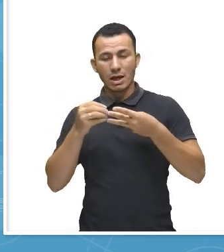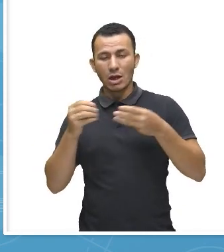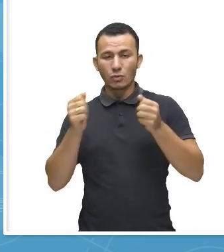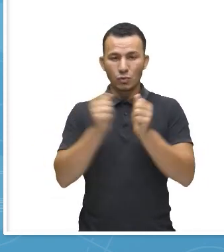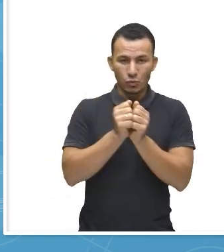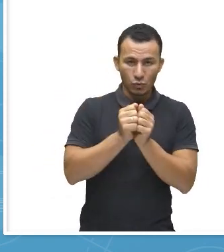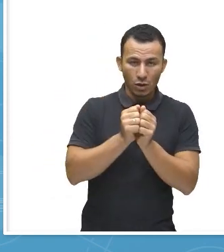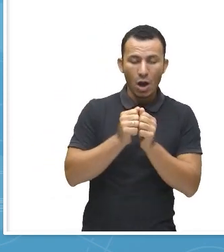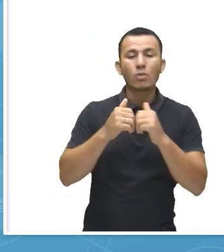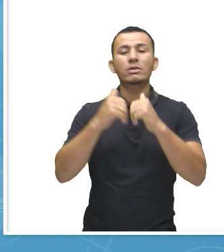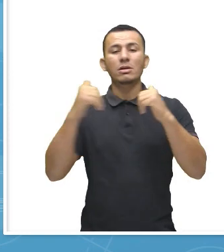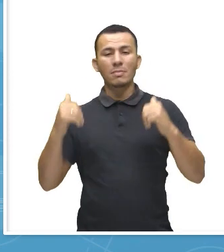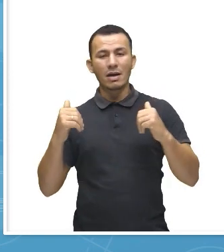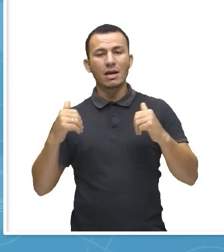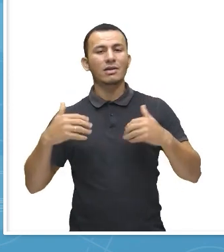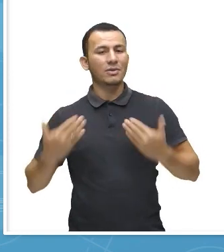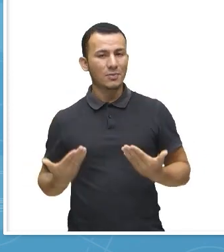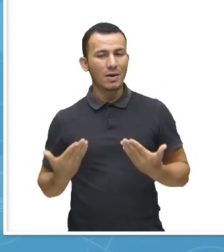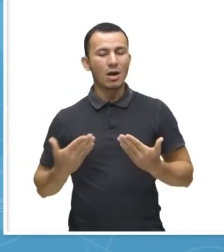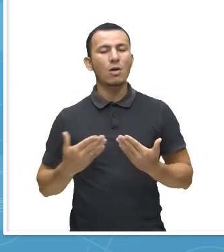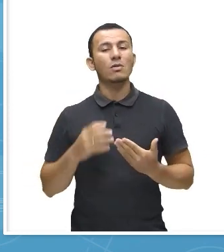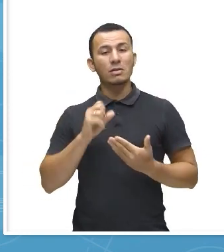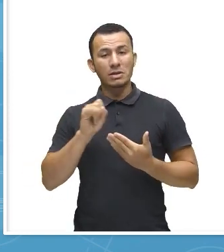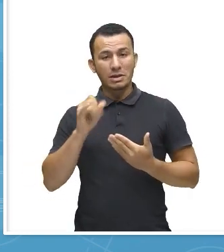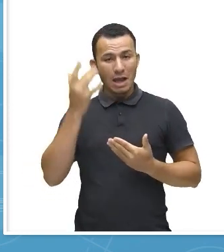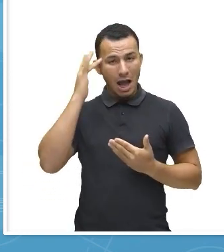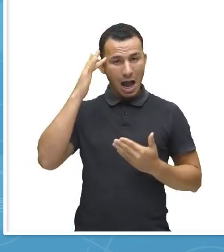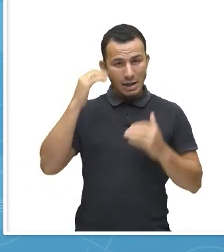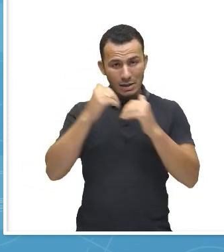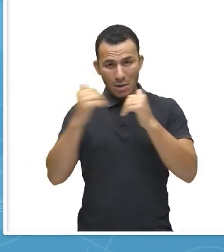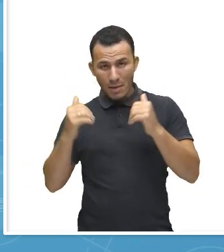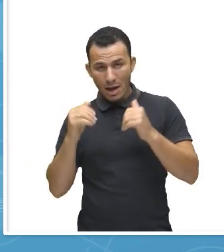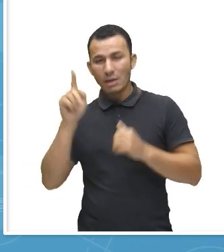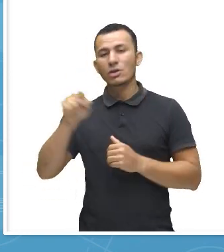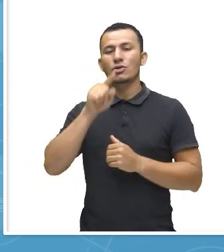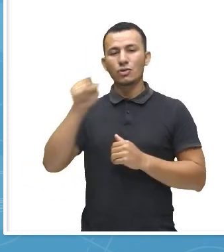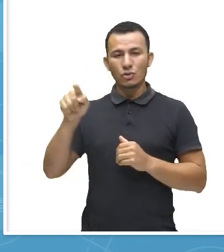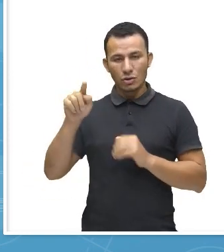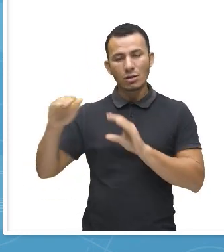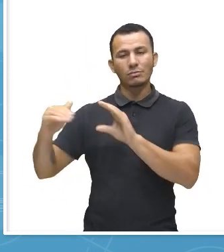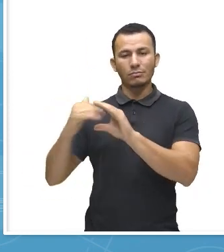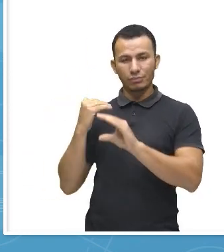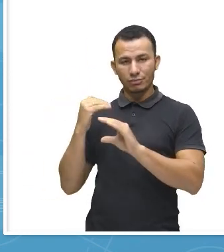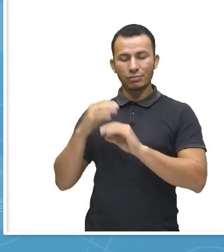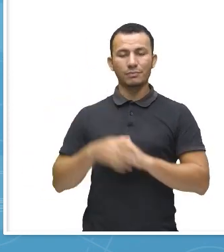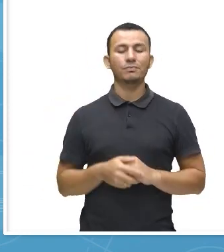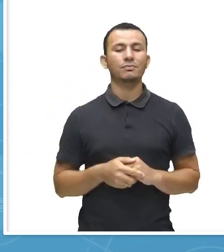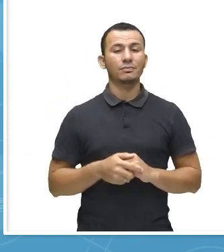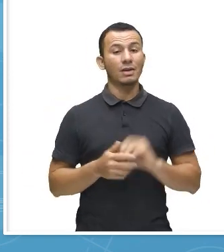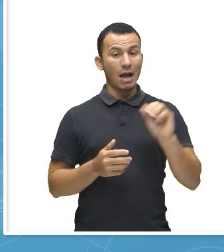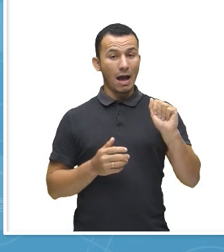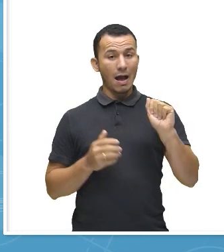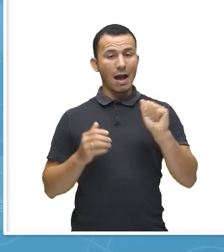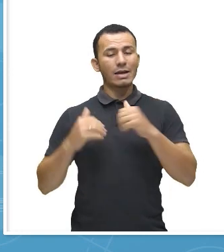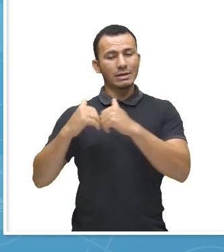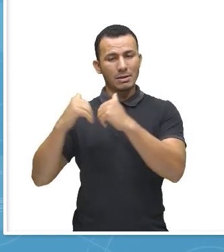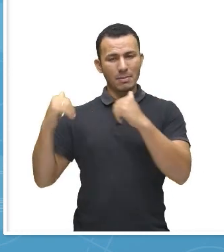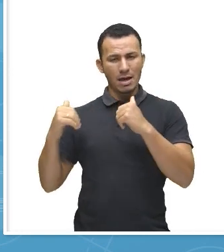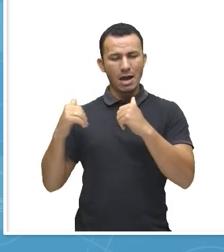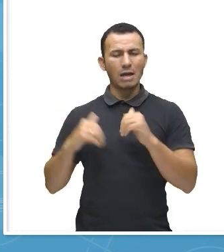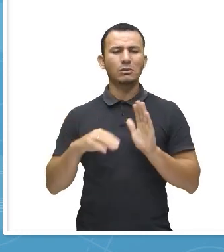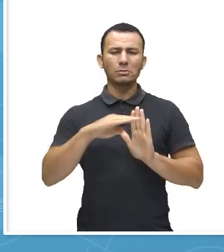você acha que elas são separadas, você marca um X nesse parênteses e aí você manda a sua resposta lá. Letra A, separadas, e assim por